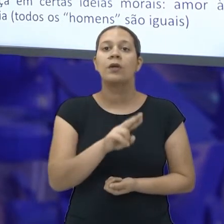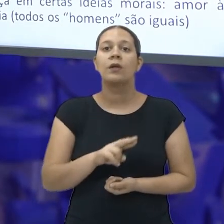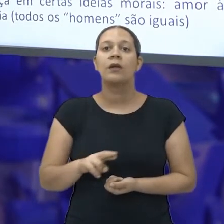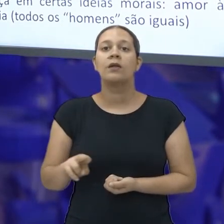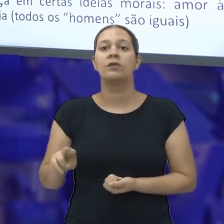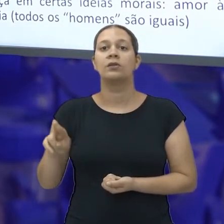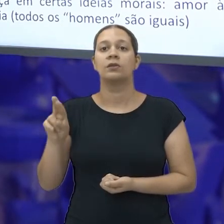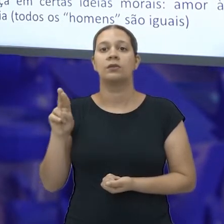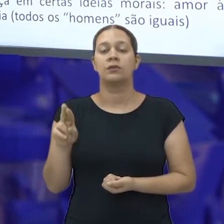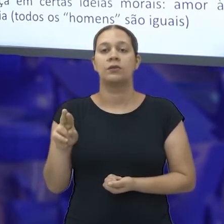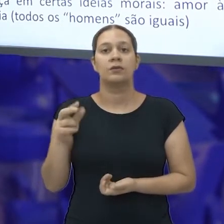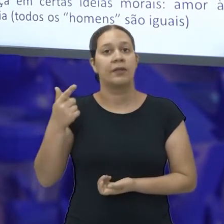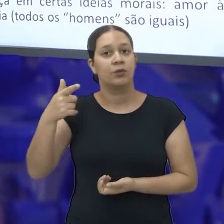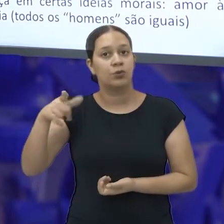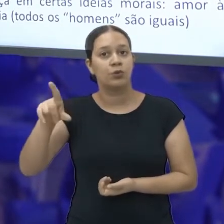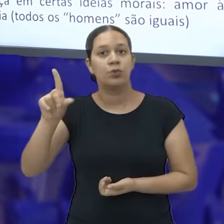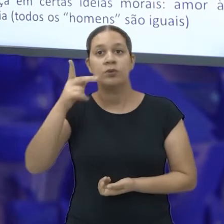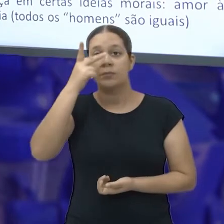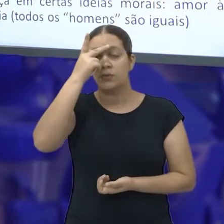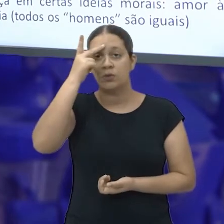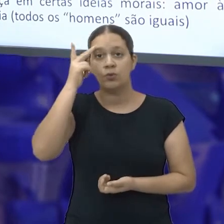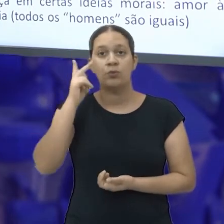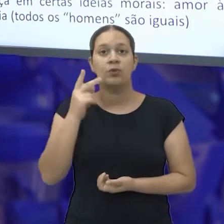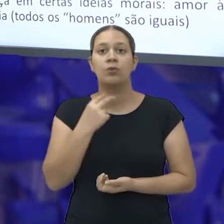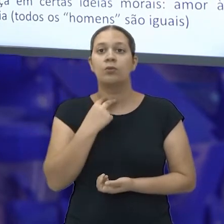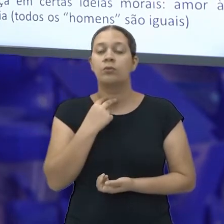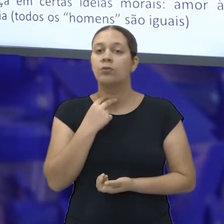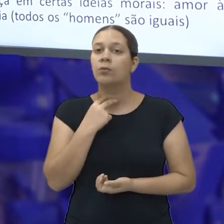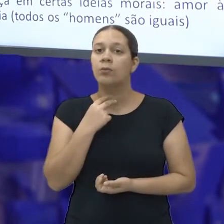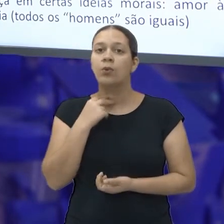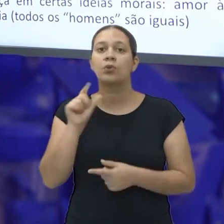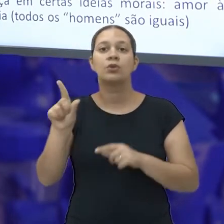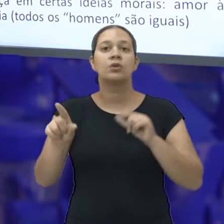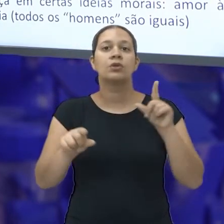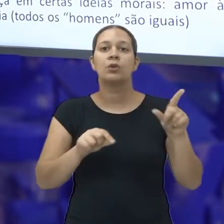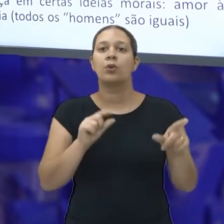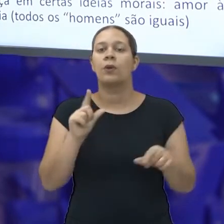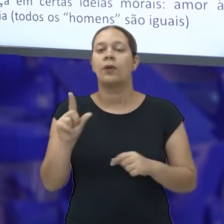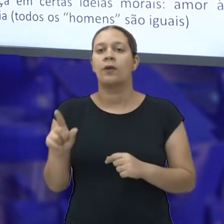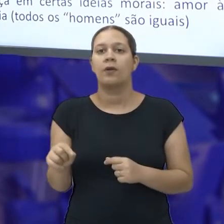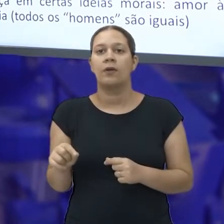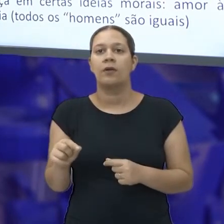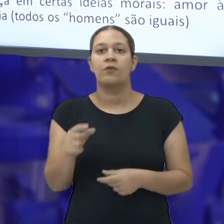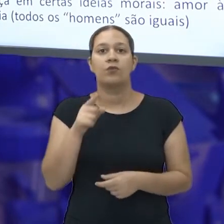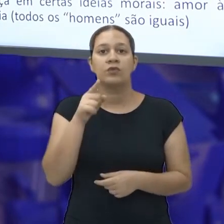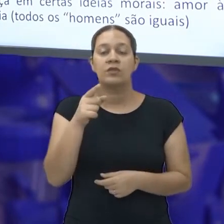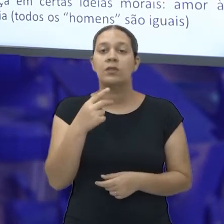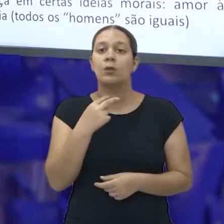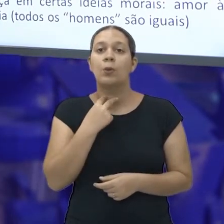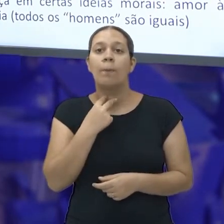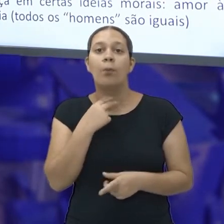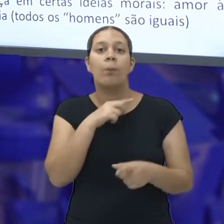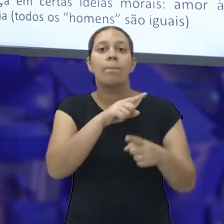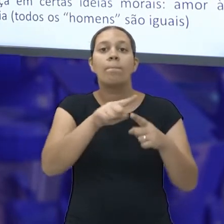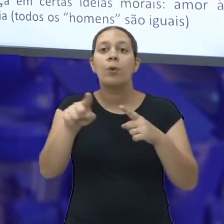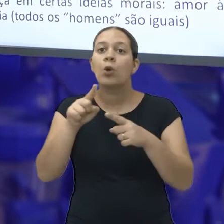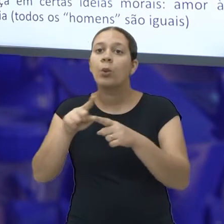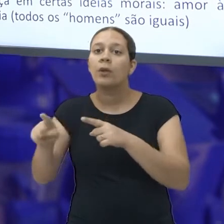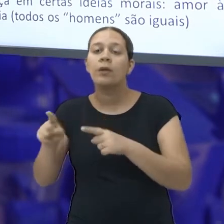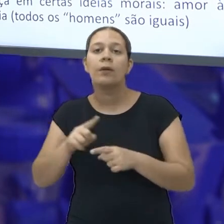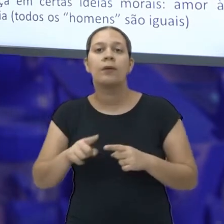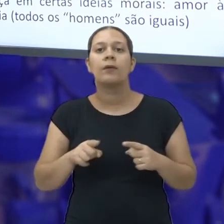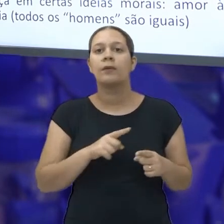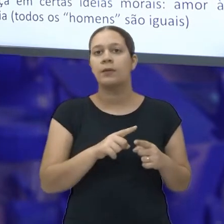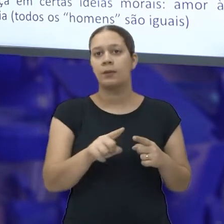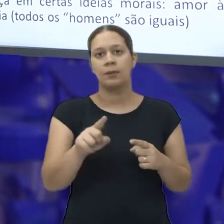Você não pode escolher a religião das outras pessoas. Você não pode, inclusive, condenar a religião dos outros, porque isso